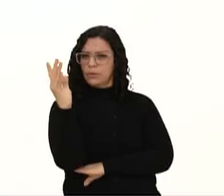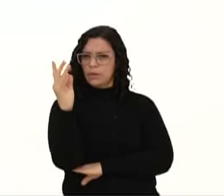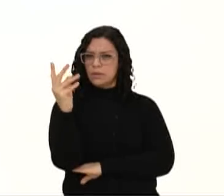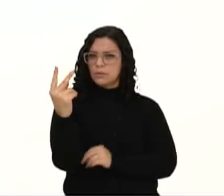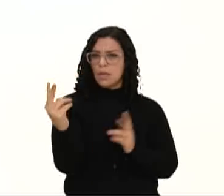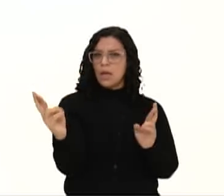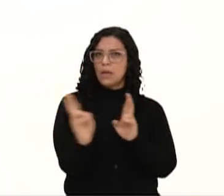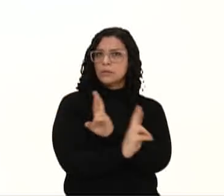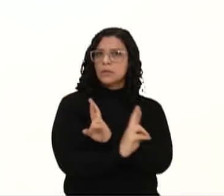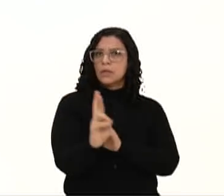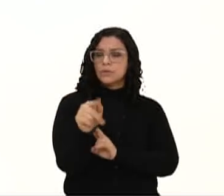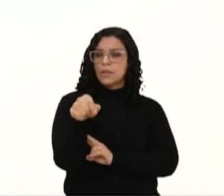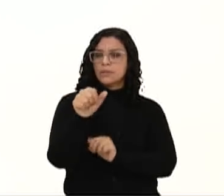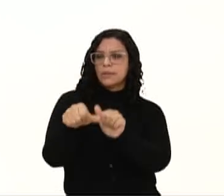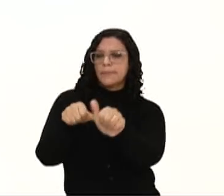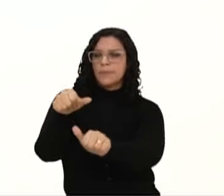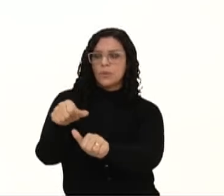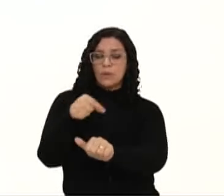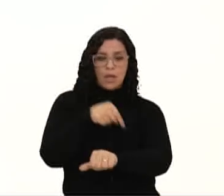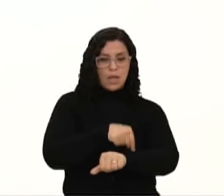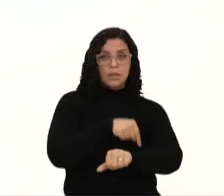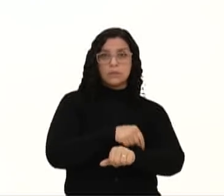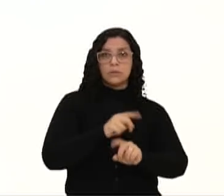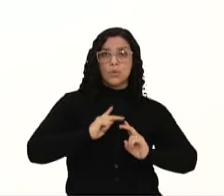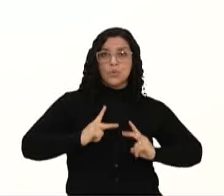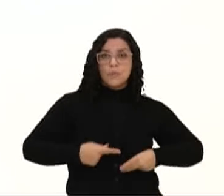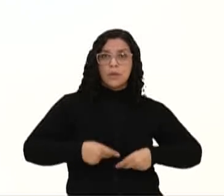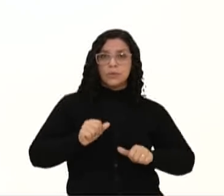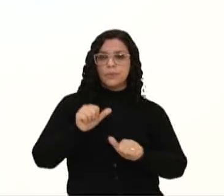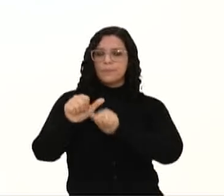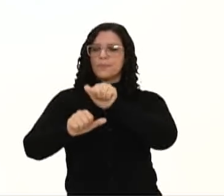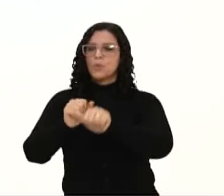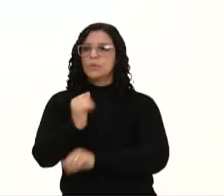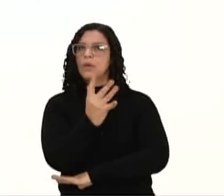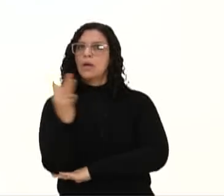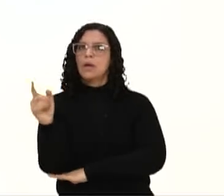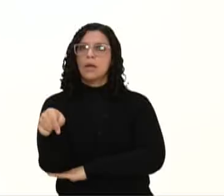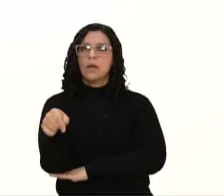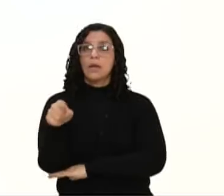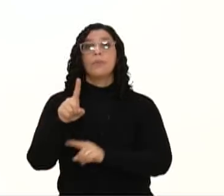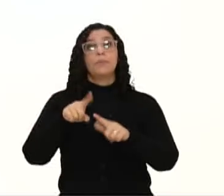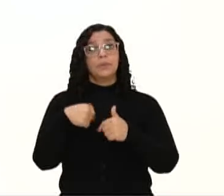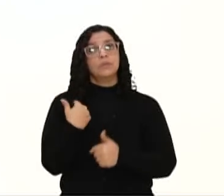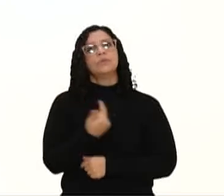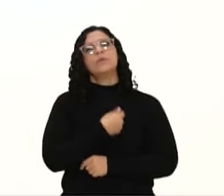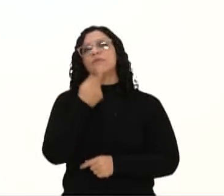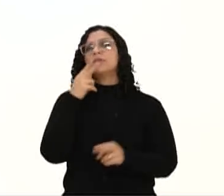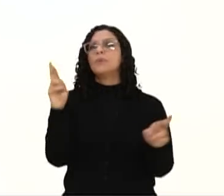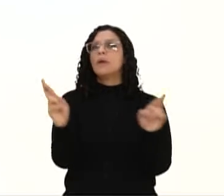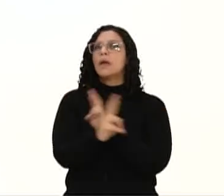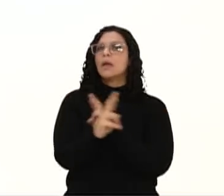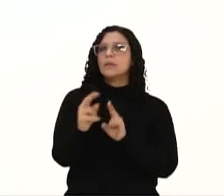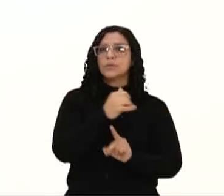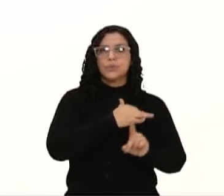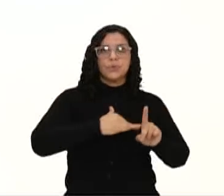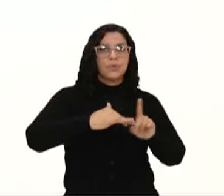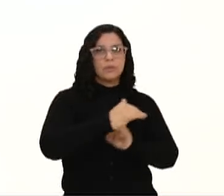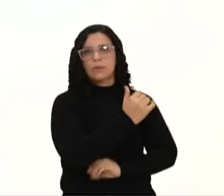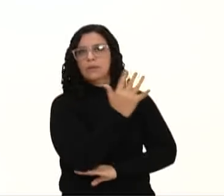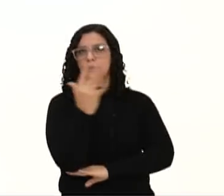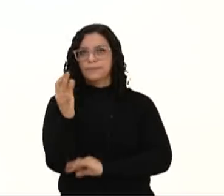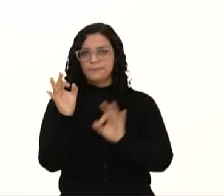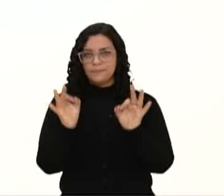quê? Nas ações humanas que transformam o meio natural. É essa a ideia de relação sociedade e